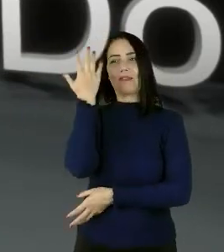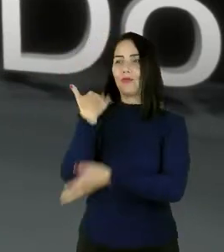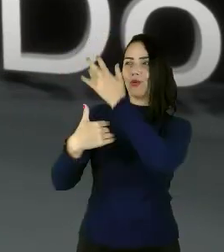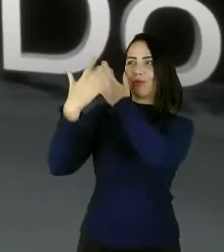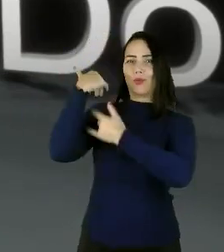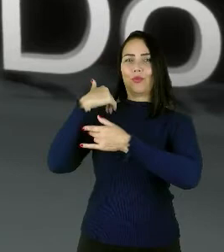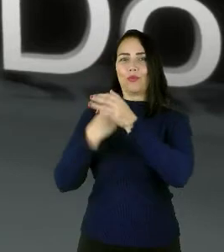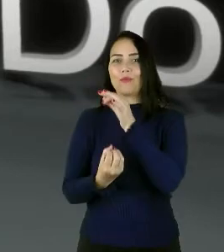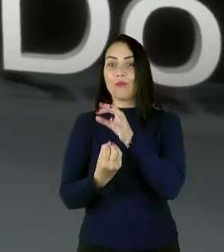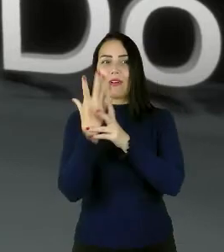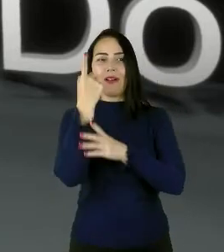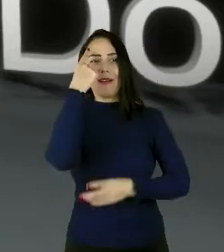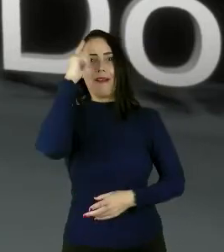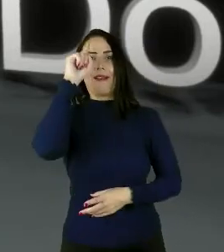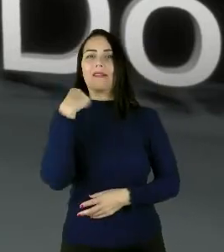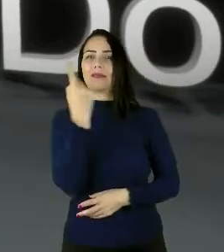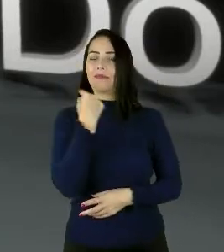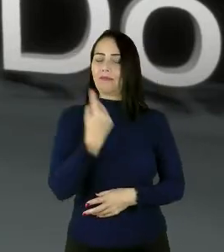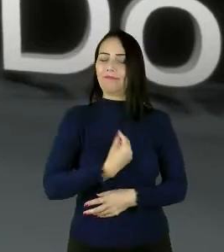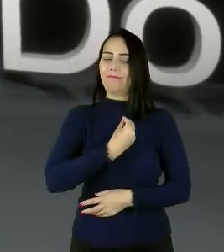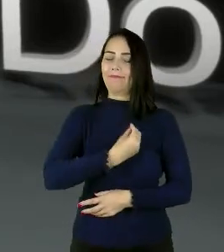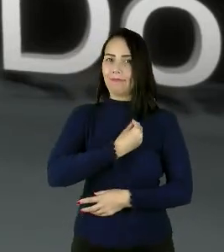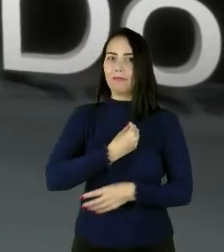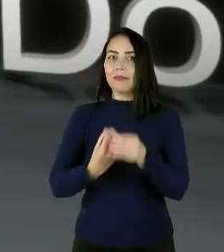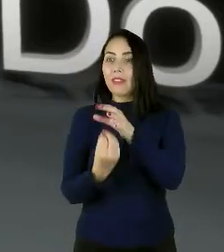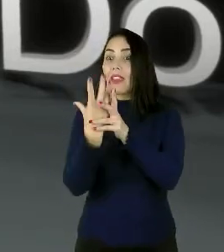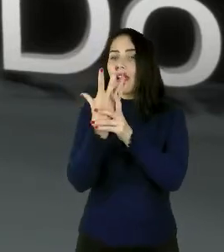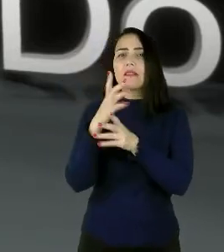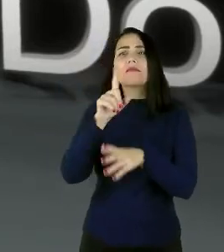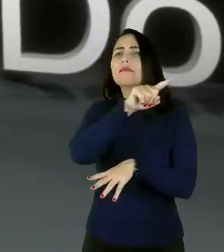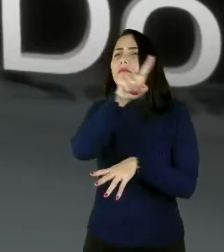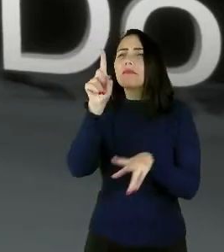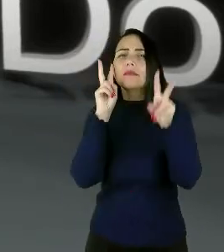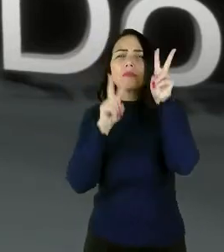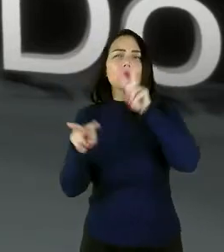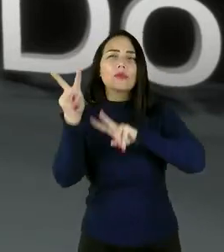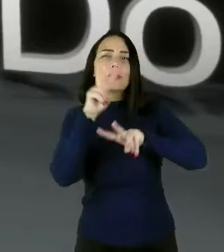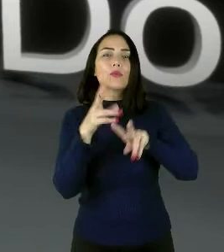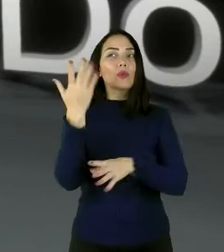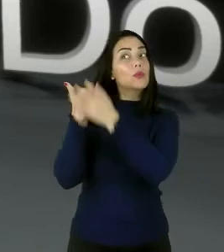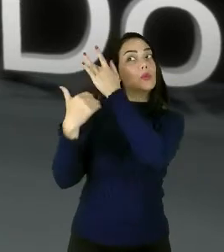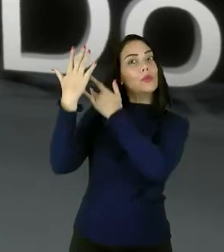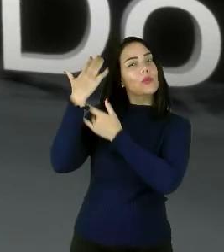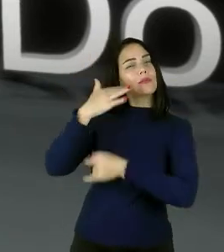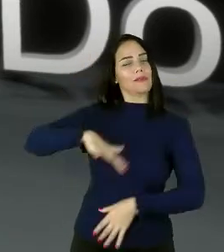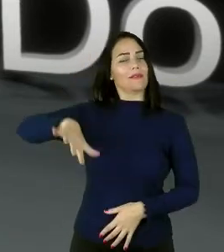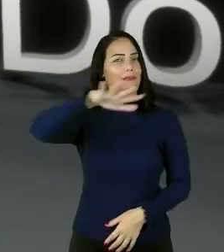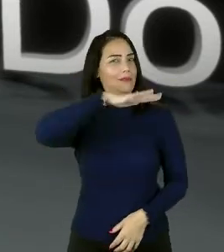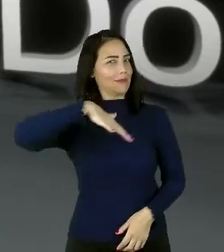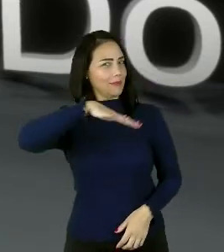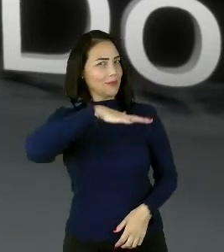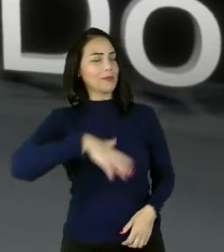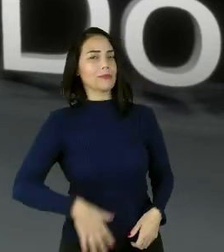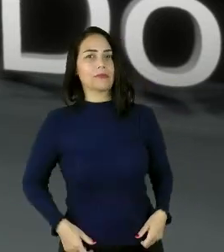desperta nossa ancestralidade e aqui temos algumas paisagens da época da nossa região